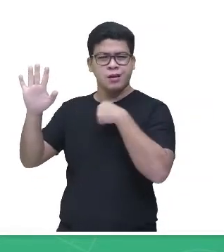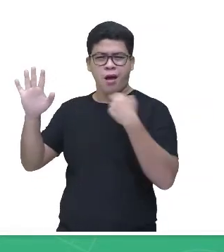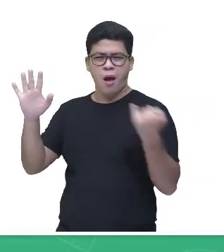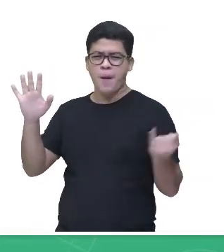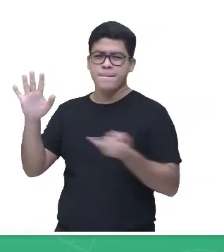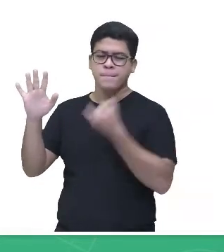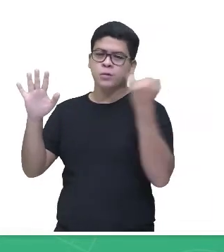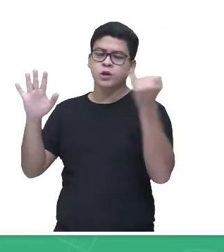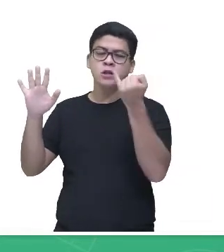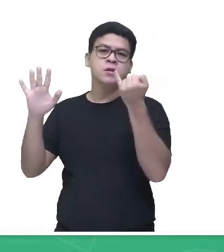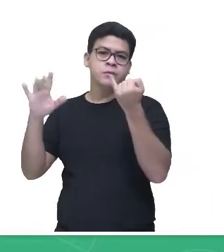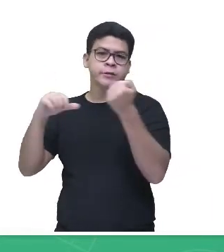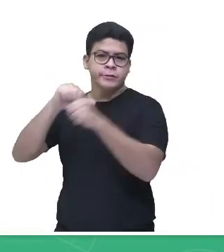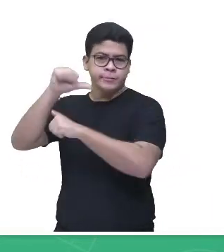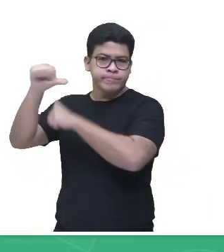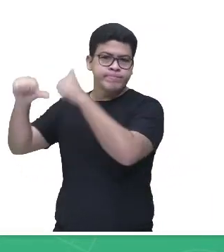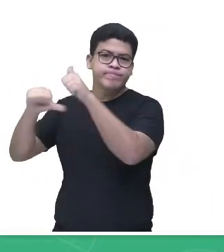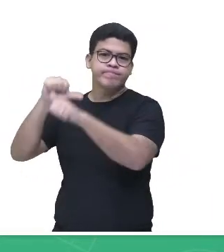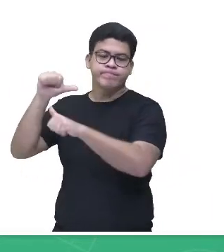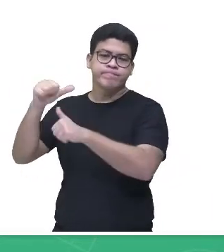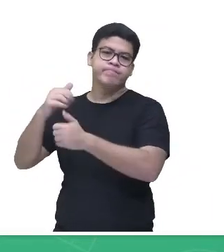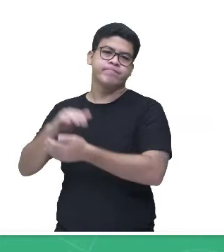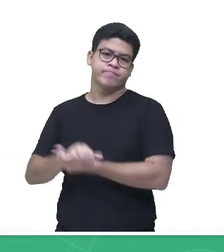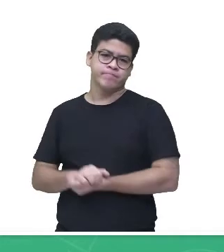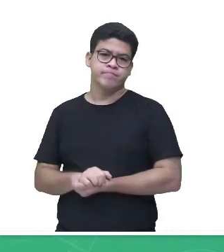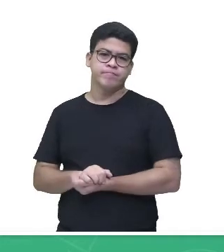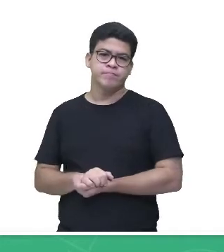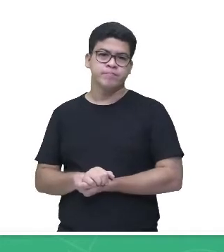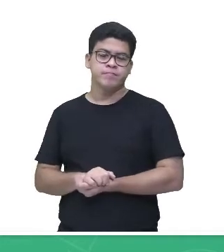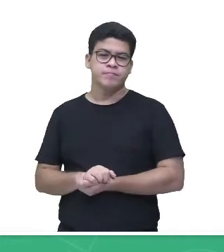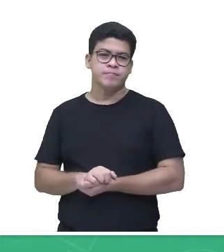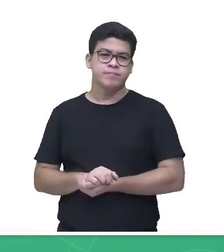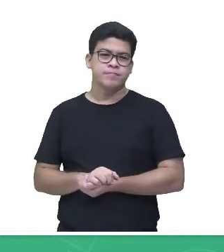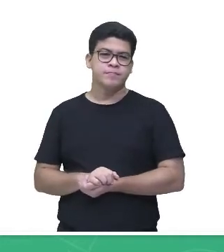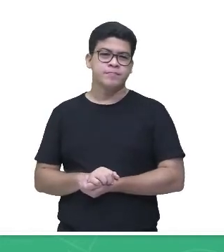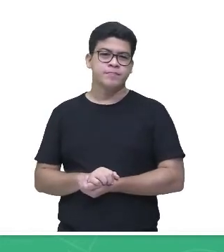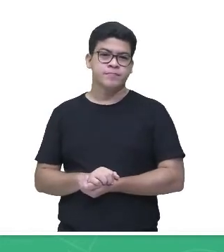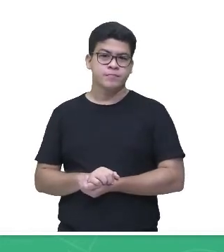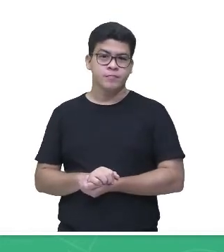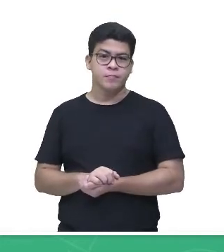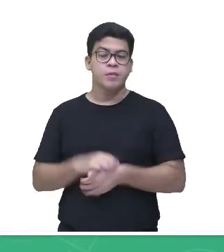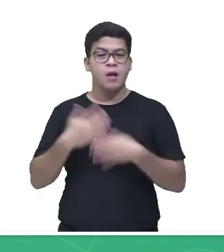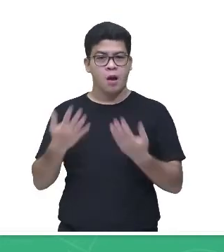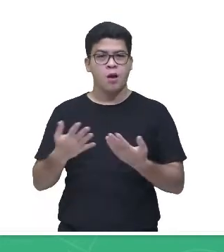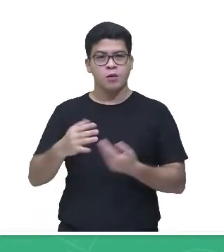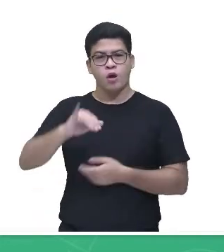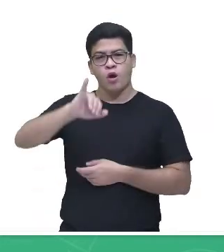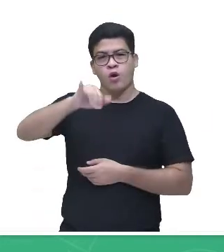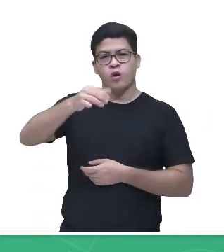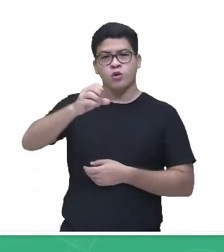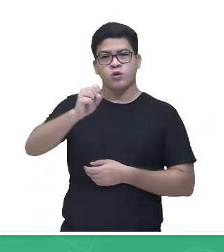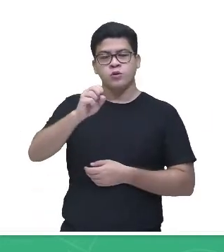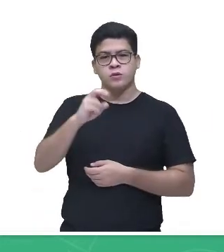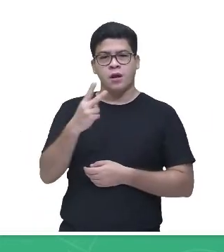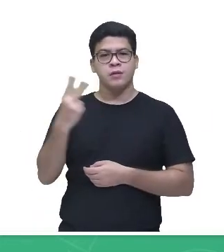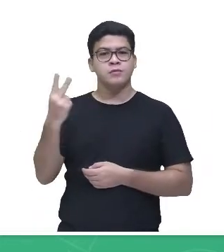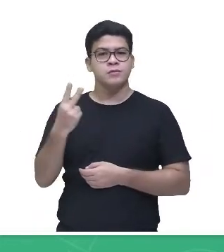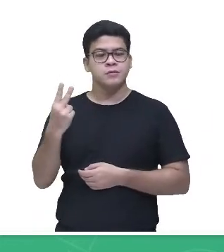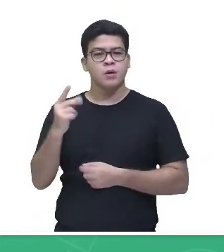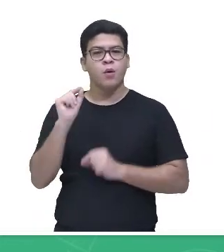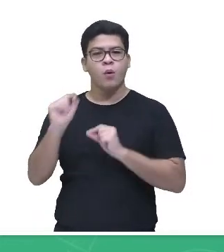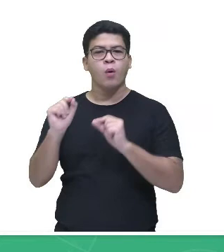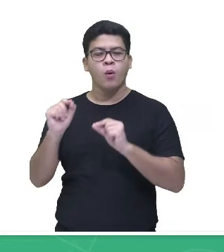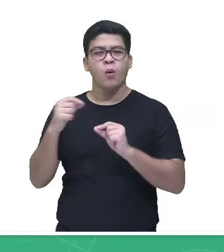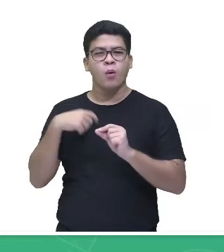para trazer essas mudanças, certo? Então, vamos lá falar então de José II ali do Sacro